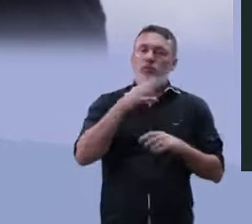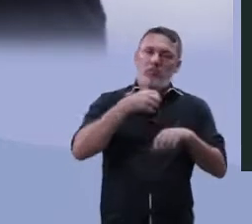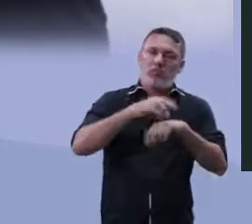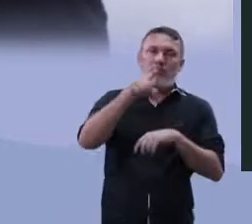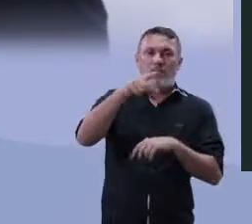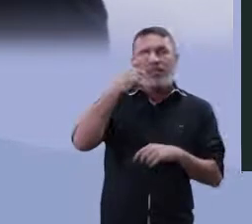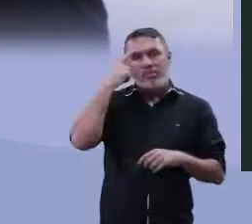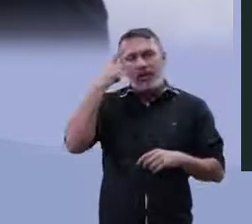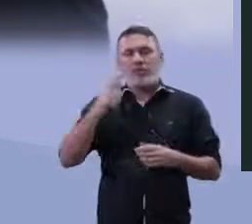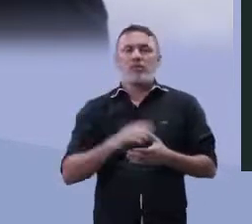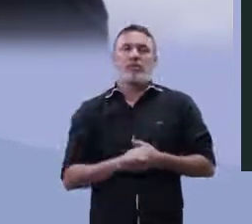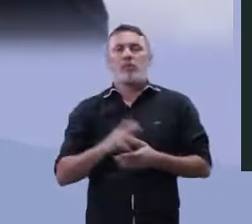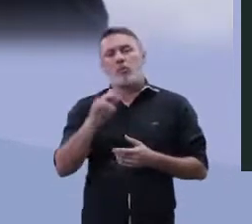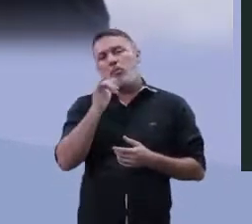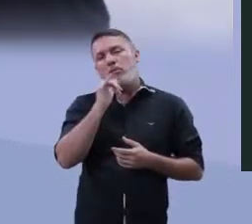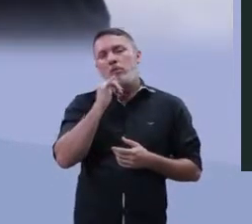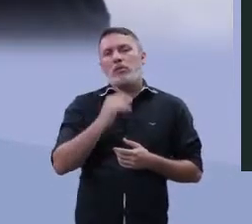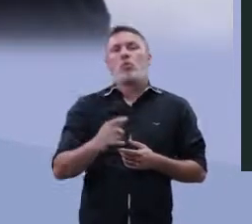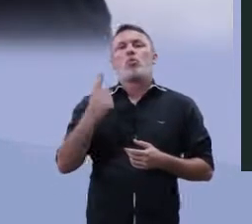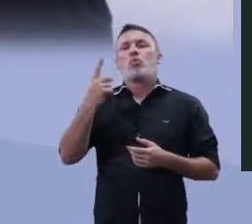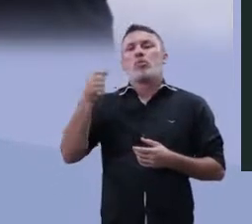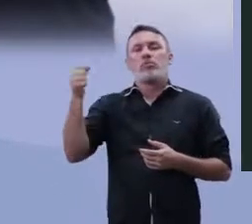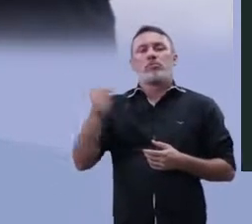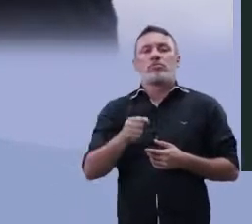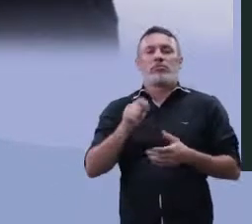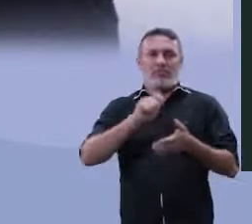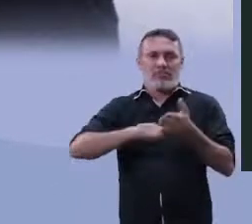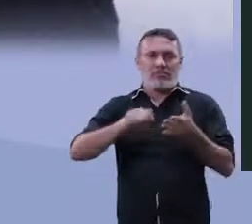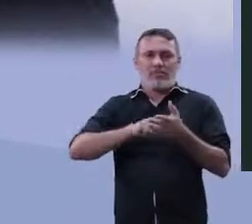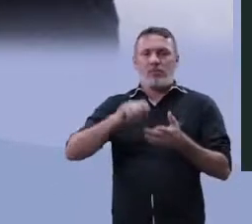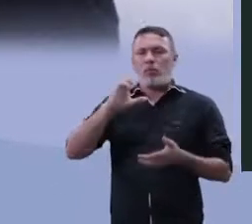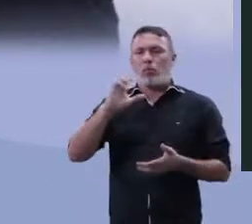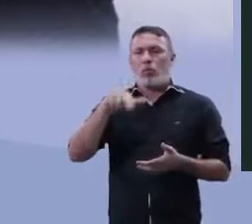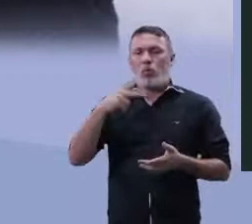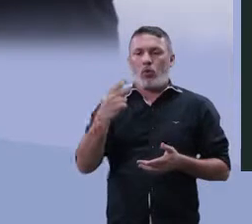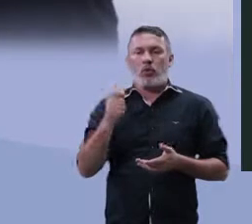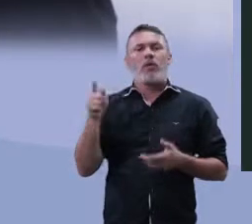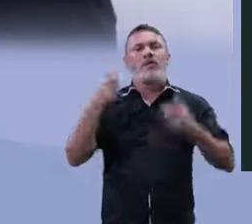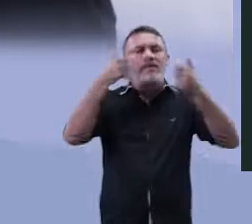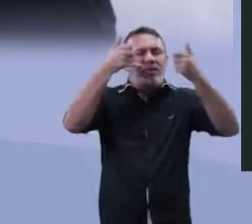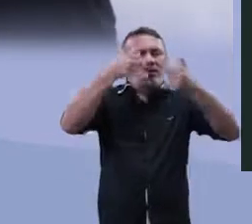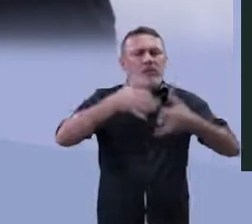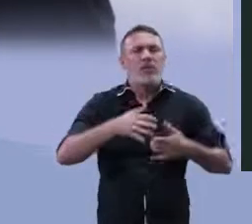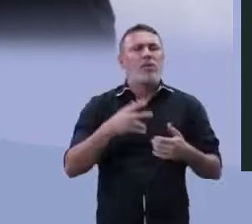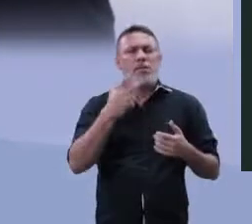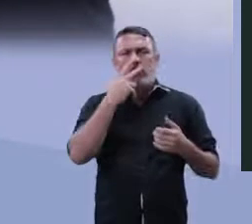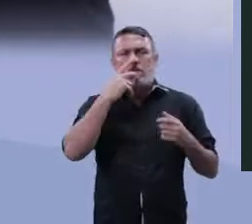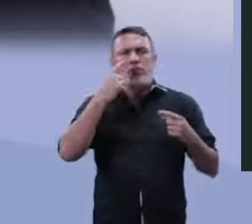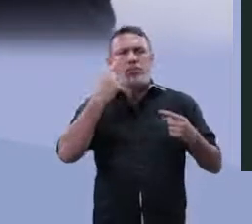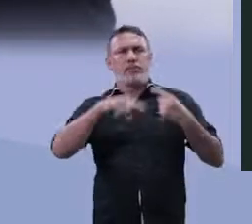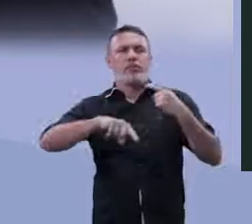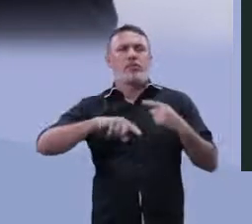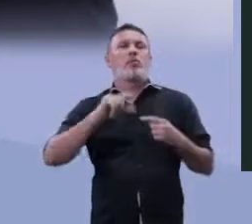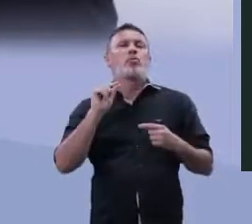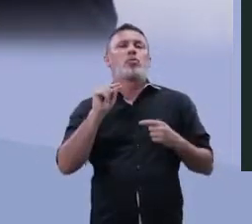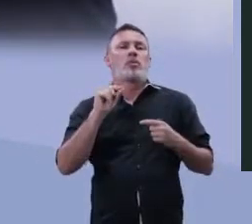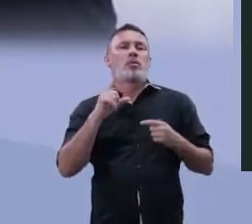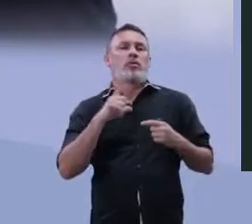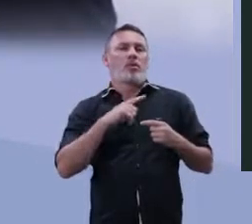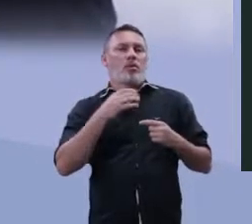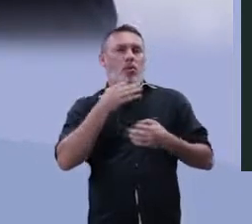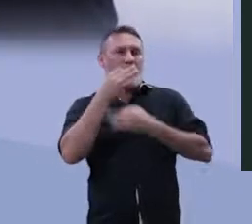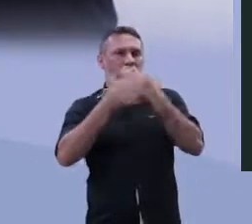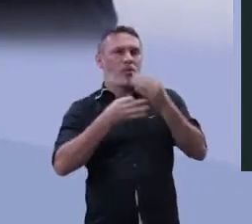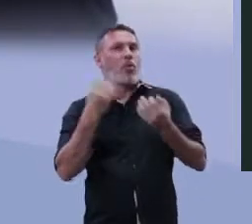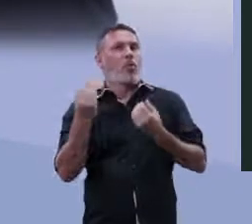uma ideia, por exemplo, eu pego um sujeito como Euclides da Cunha, ele vai tentar estabelecer um contraponto exatamente entre